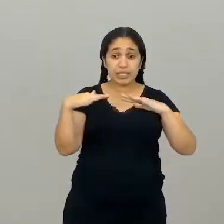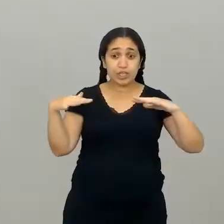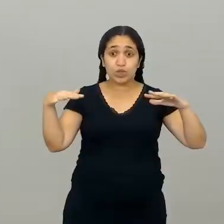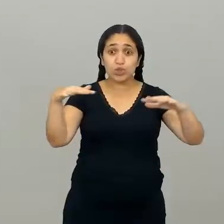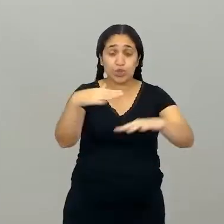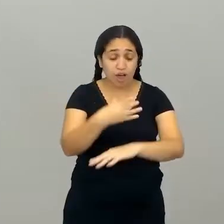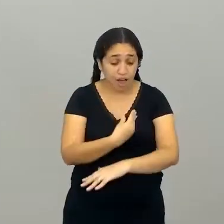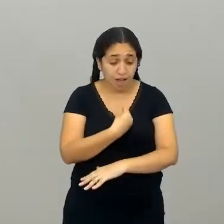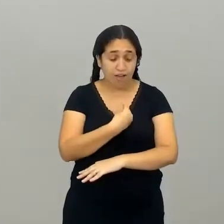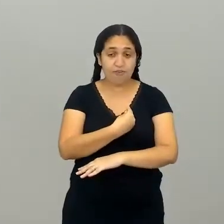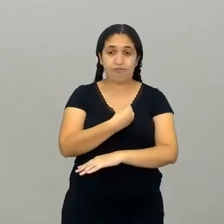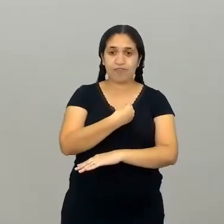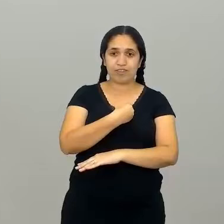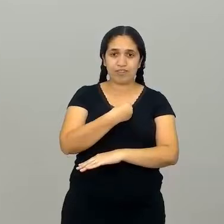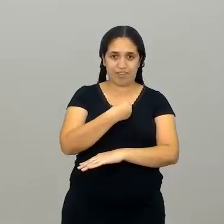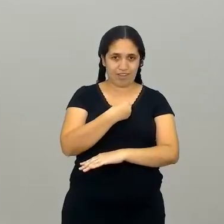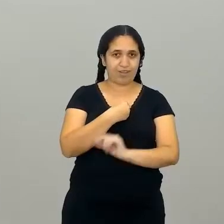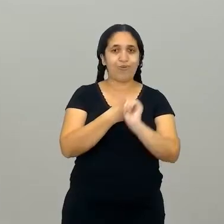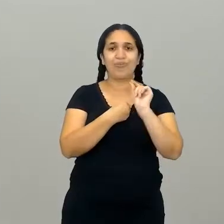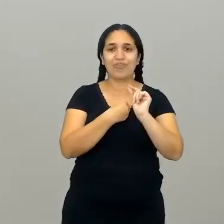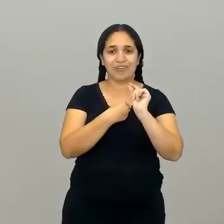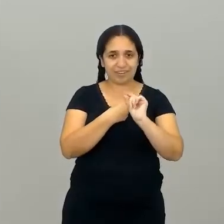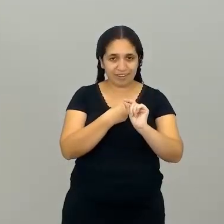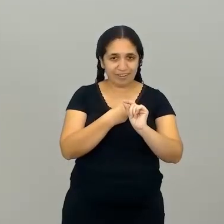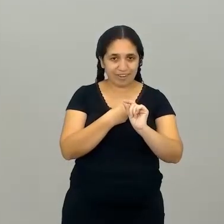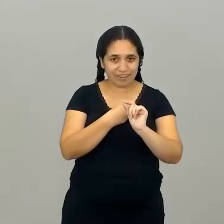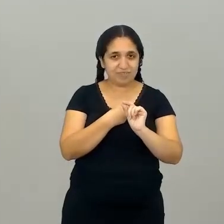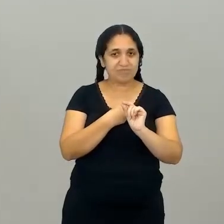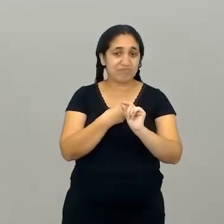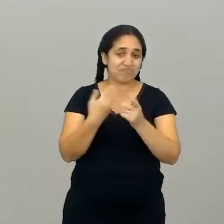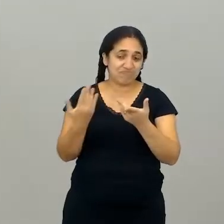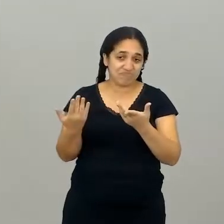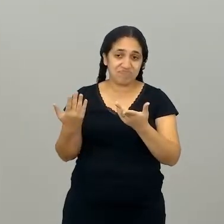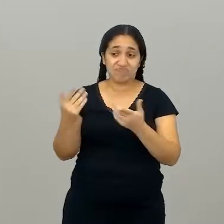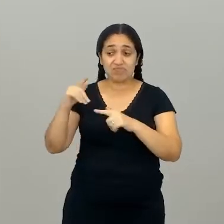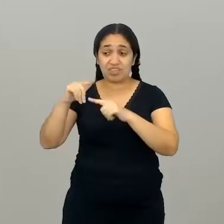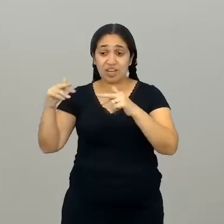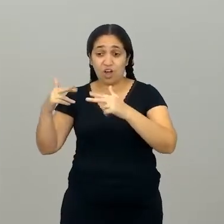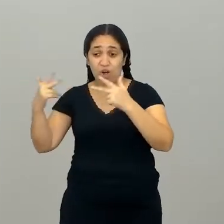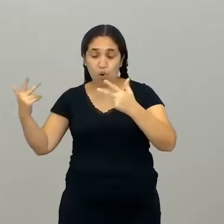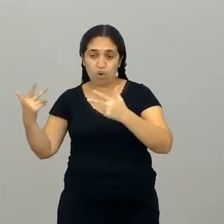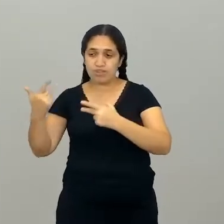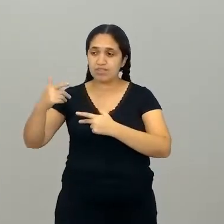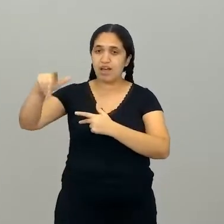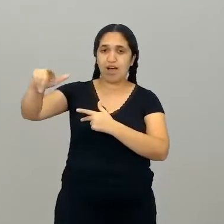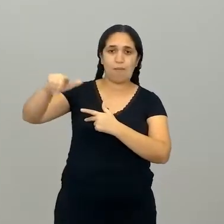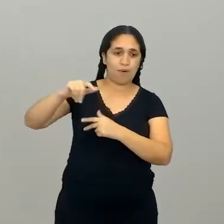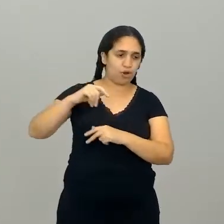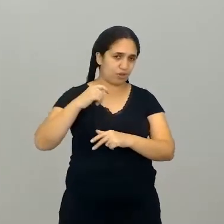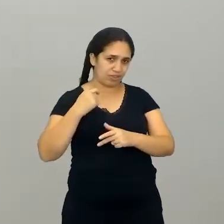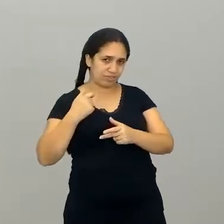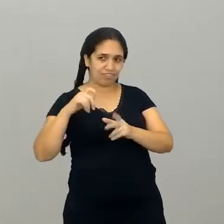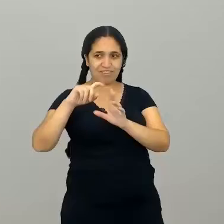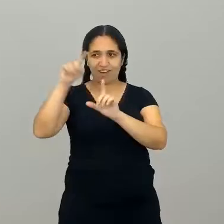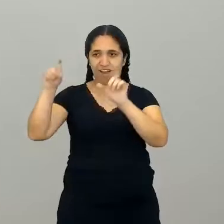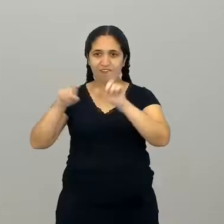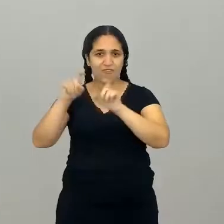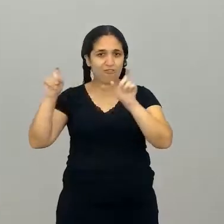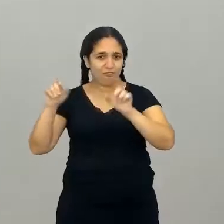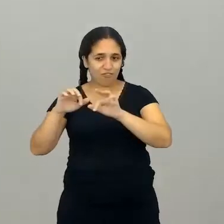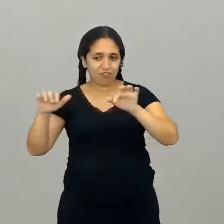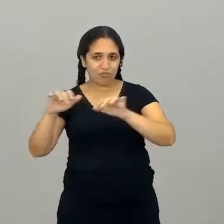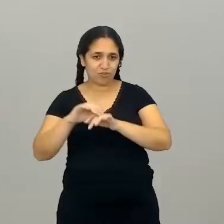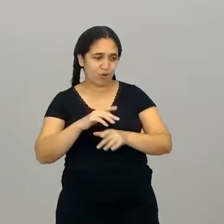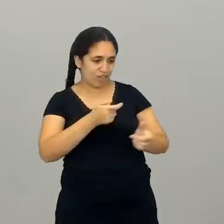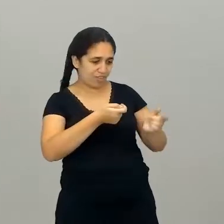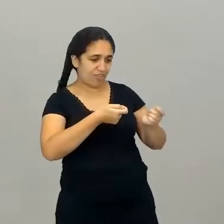vida passa a ser mediada por ações remotas, virtuais. E é